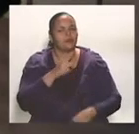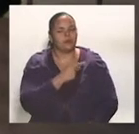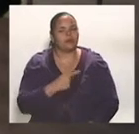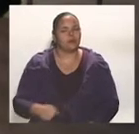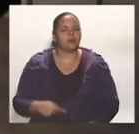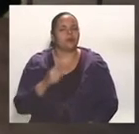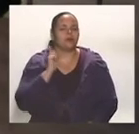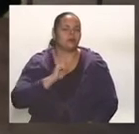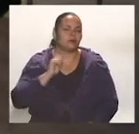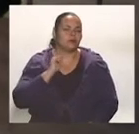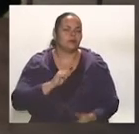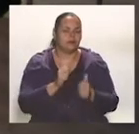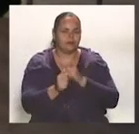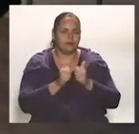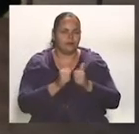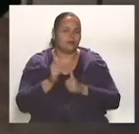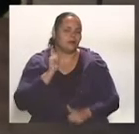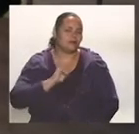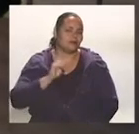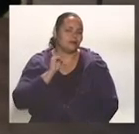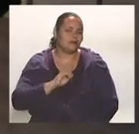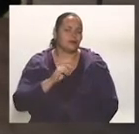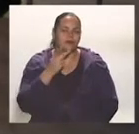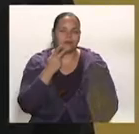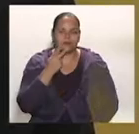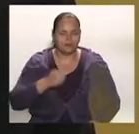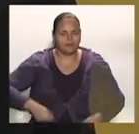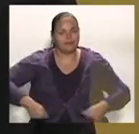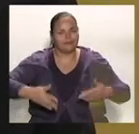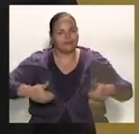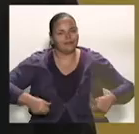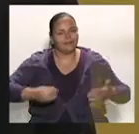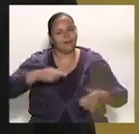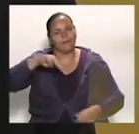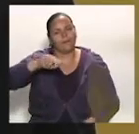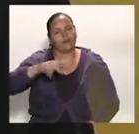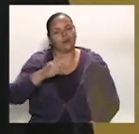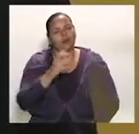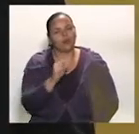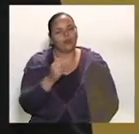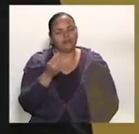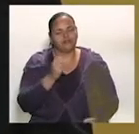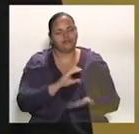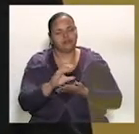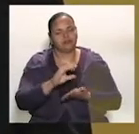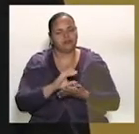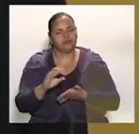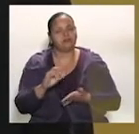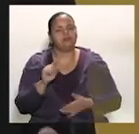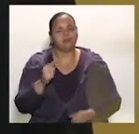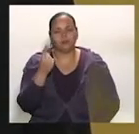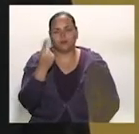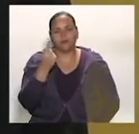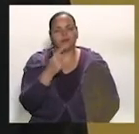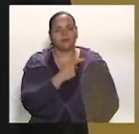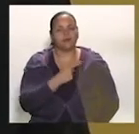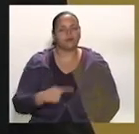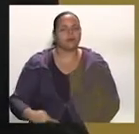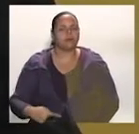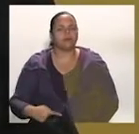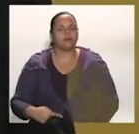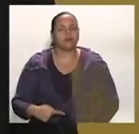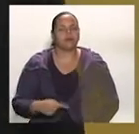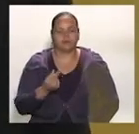um presidente do Flamengo, em que se falou que se gastaram milhões de reais para eleger um presidente